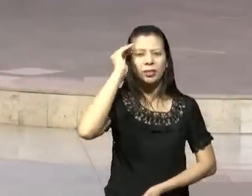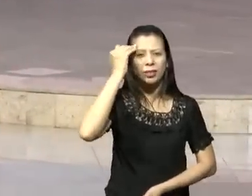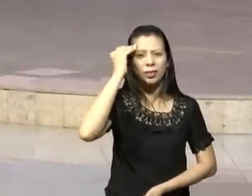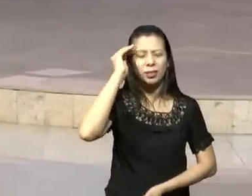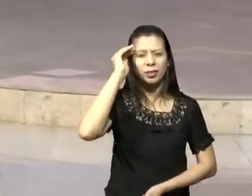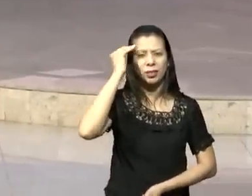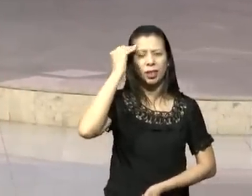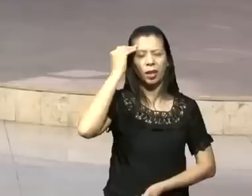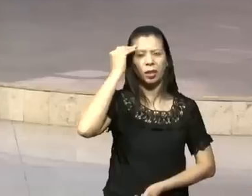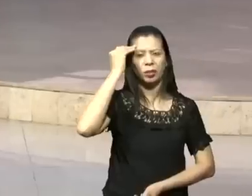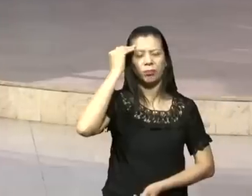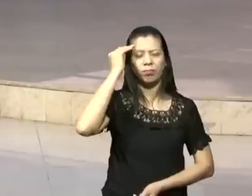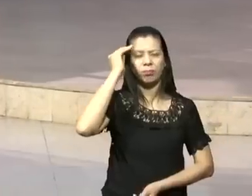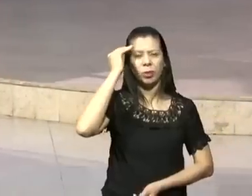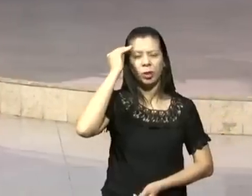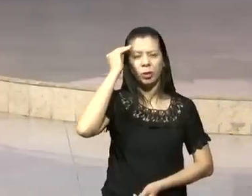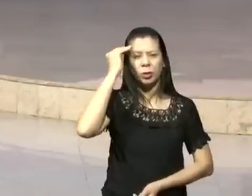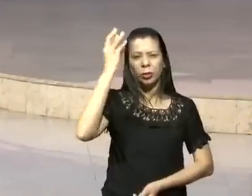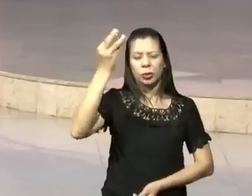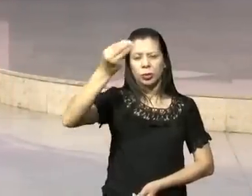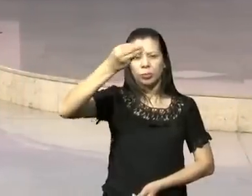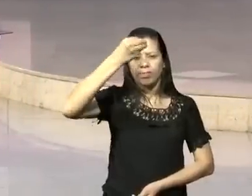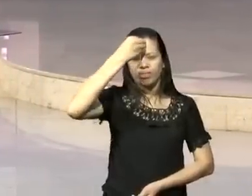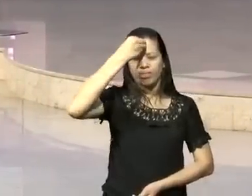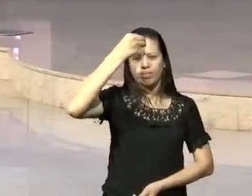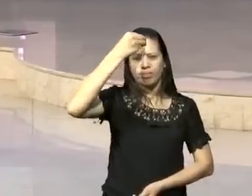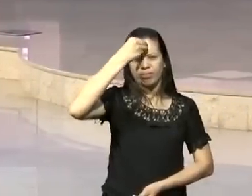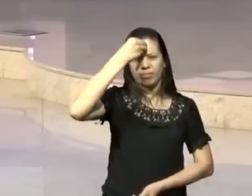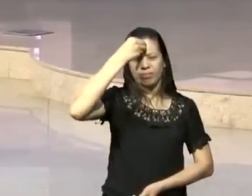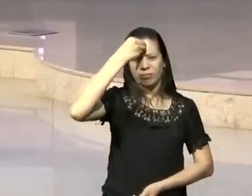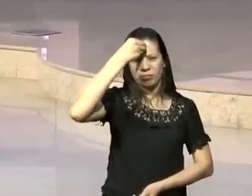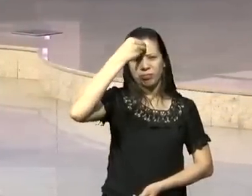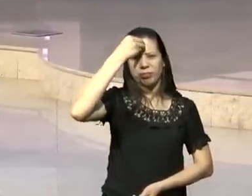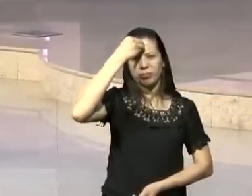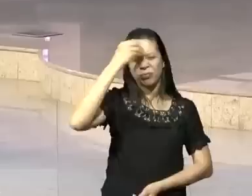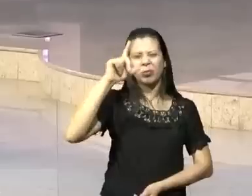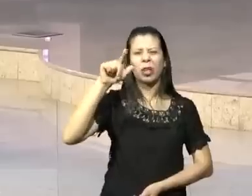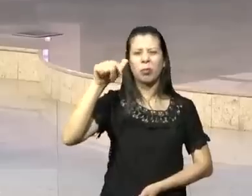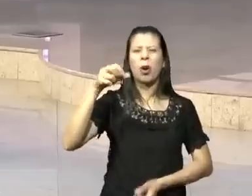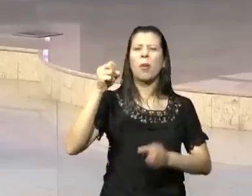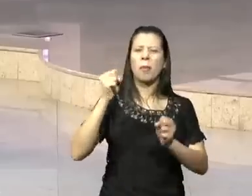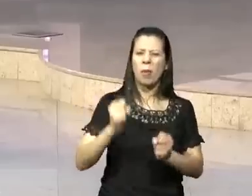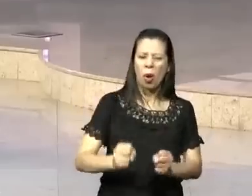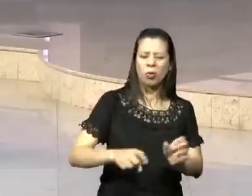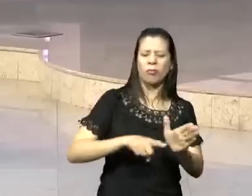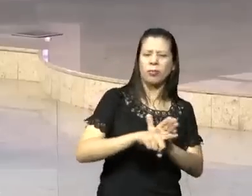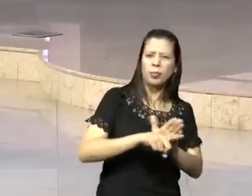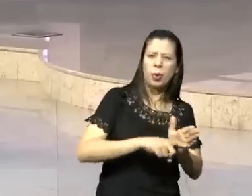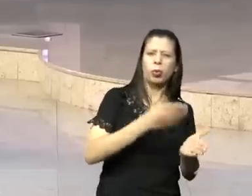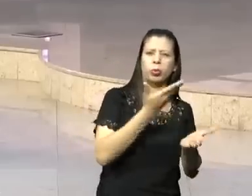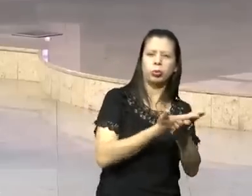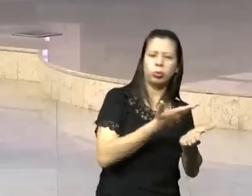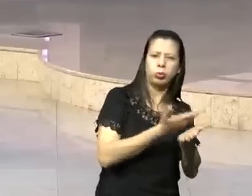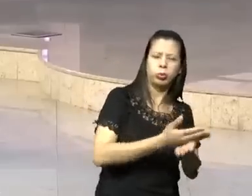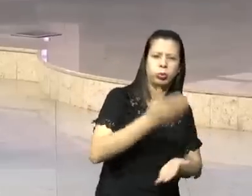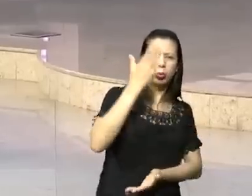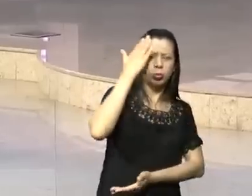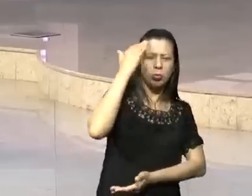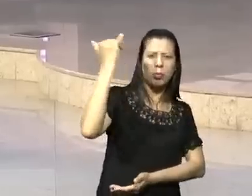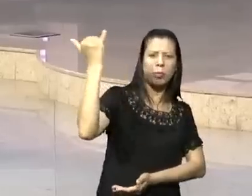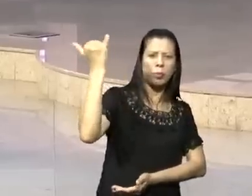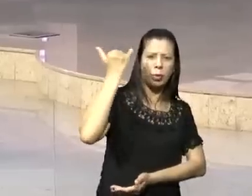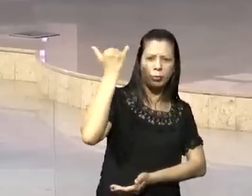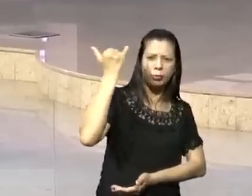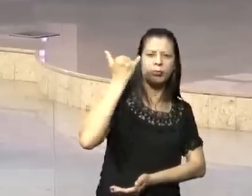bastante fixação e preste atenção depois você pode olhar testemunho Celeste página 40 Volume 3 página 14 15